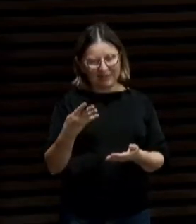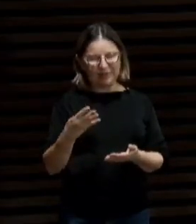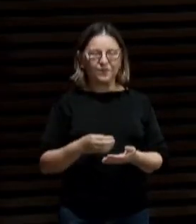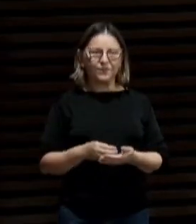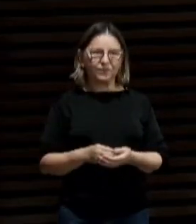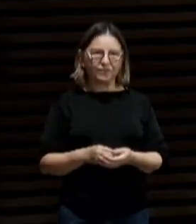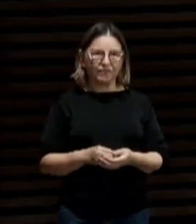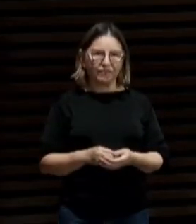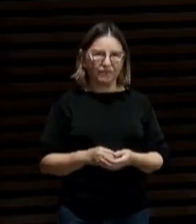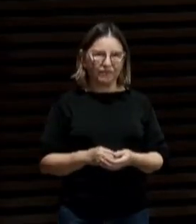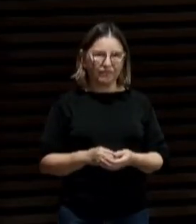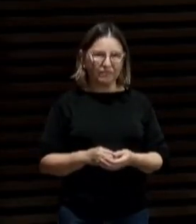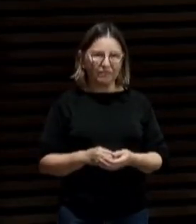assim: